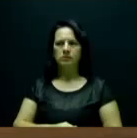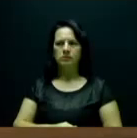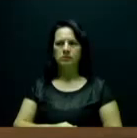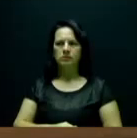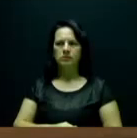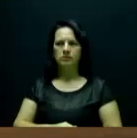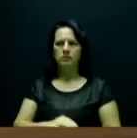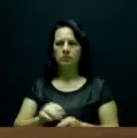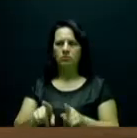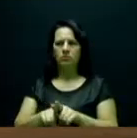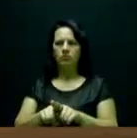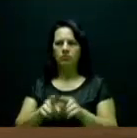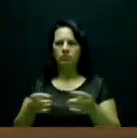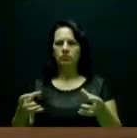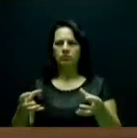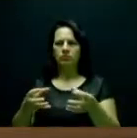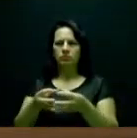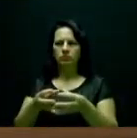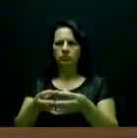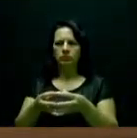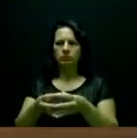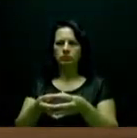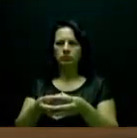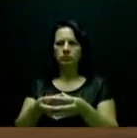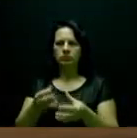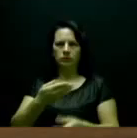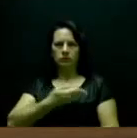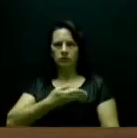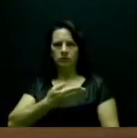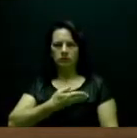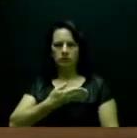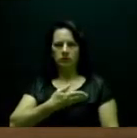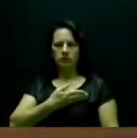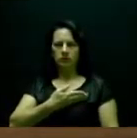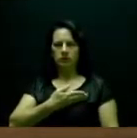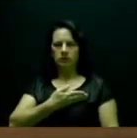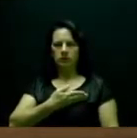fosse compor junto com os amigos e os irmãos